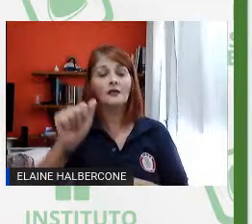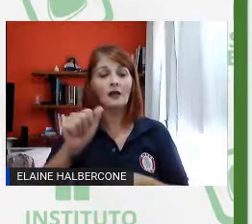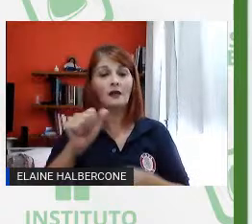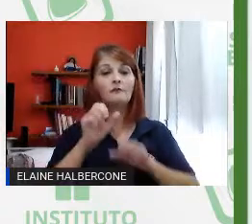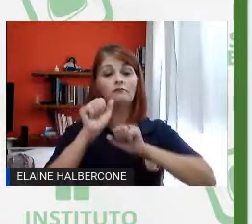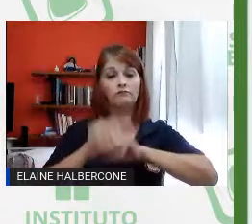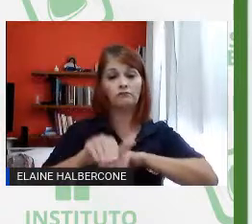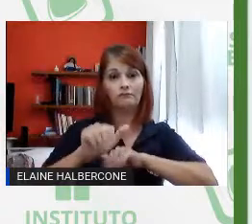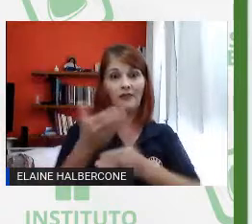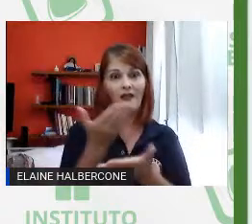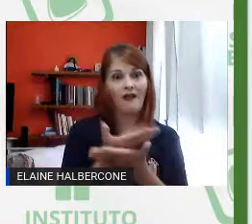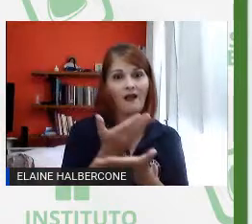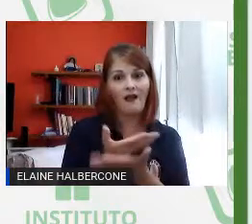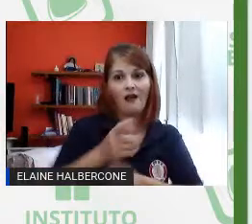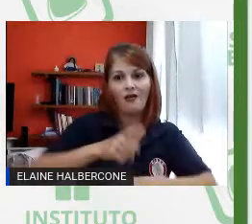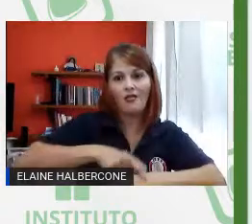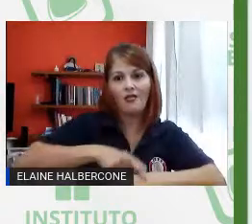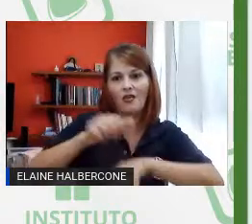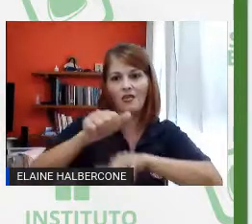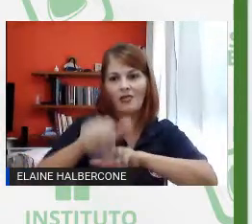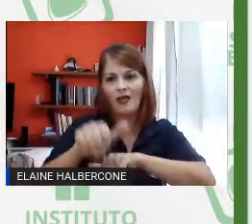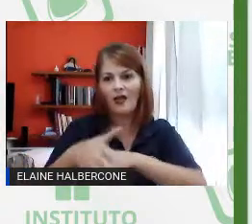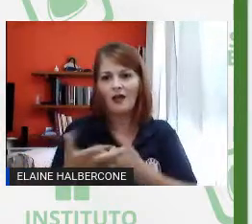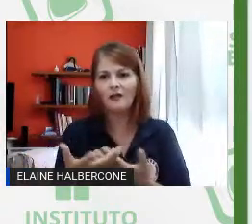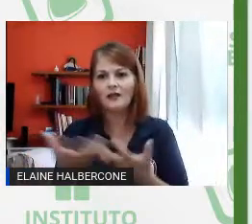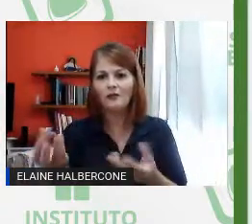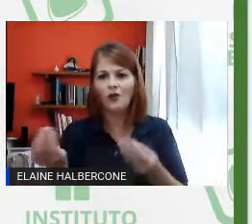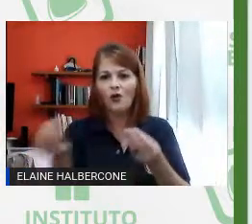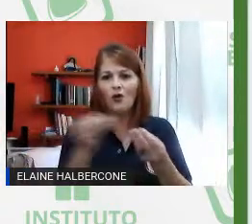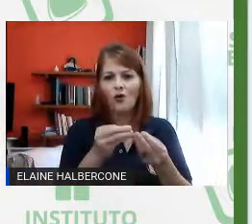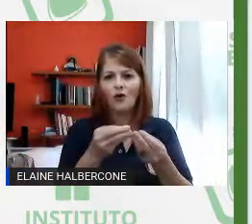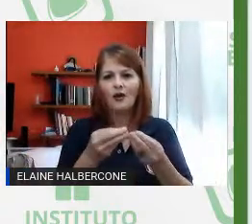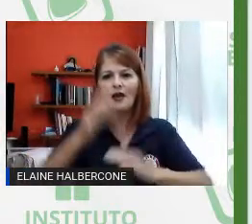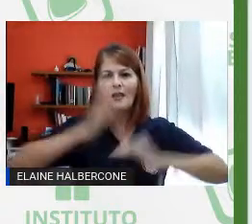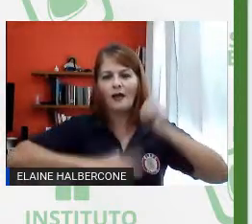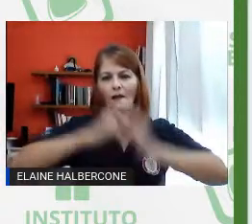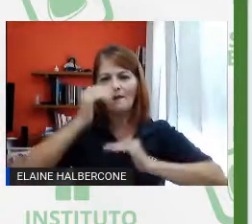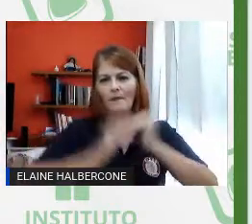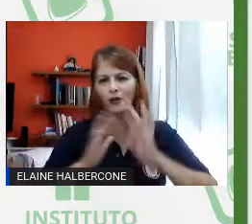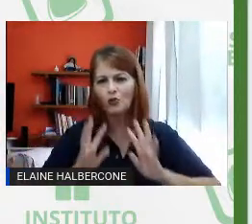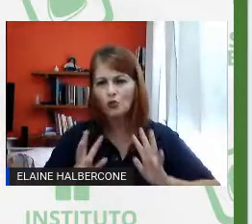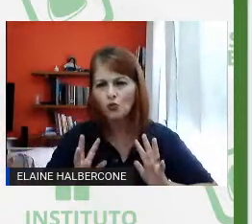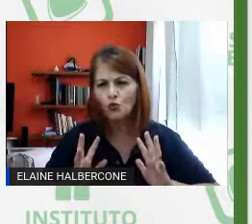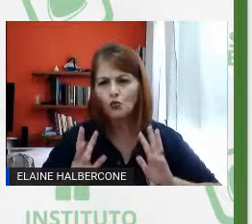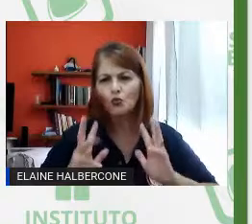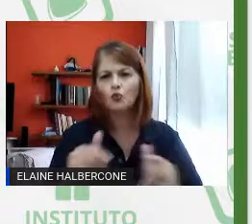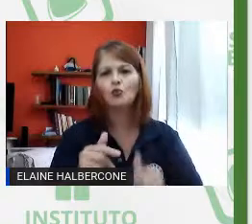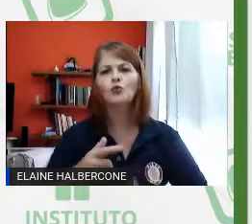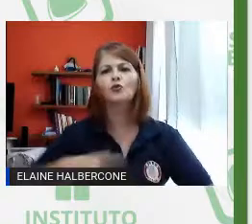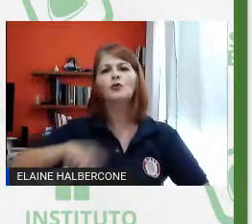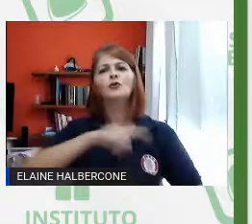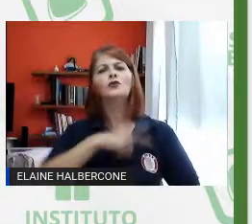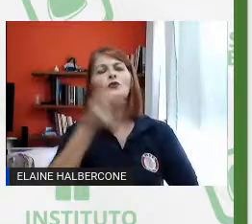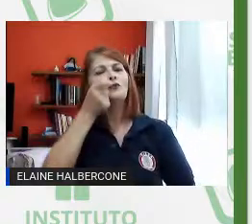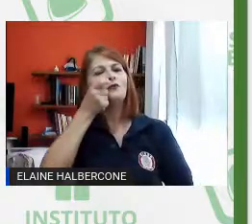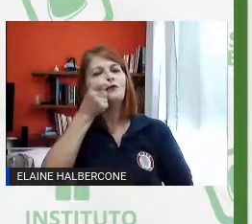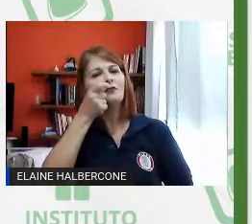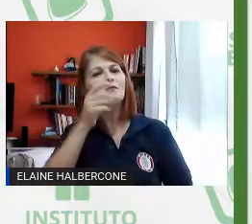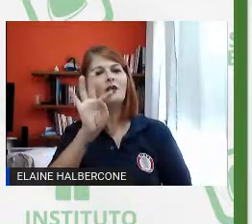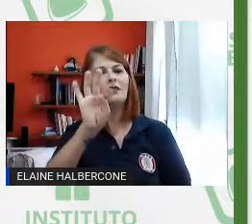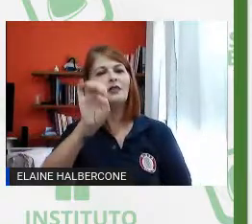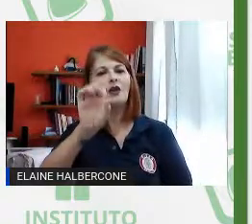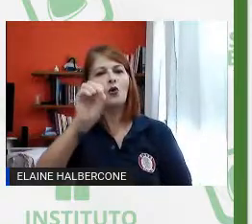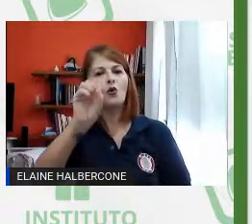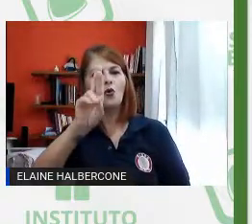dentro da regência onde nós, de fato, podemos colocar em prática tudo aquilo que nós vimos na teoria, tá?